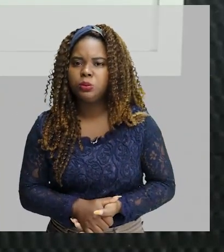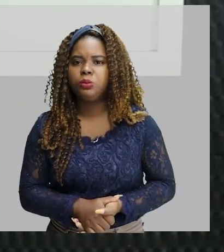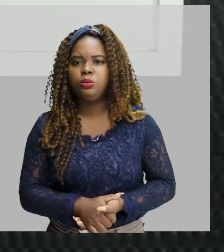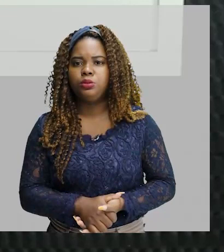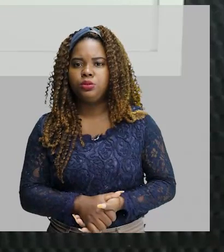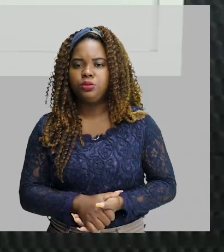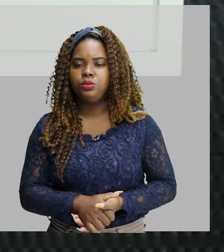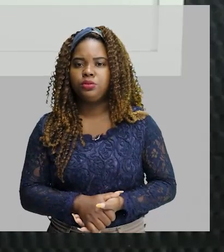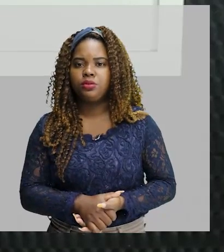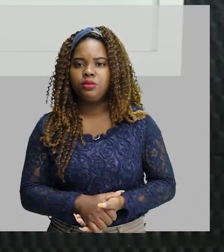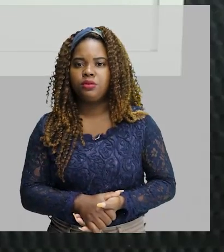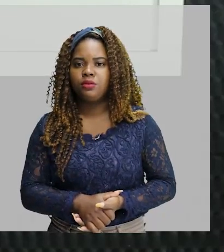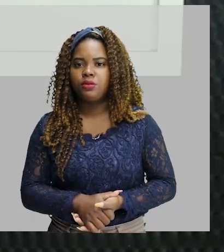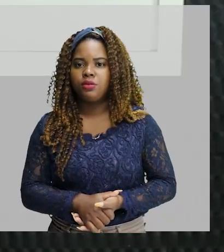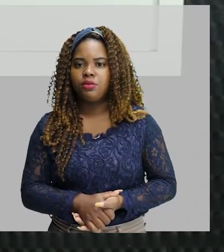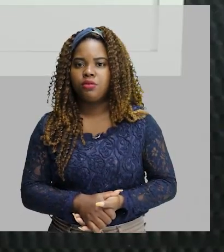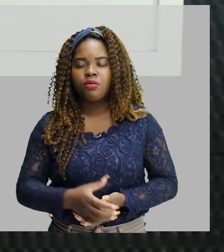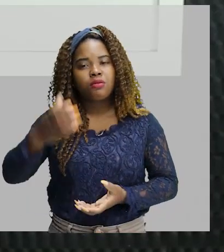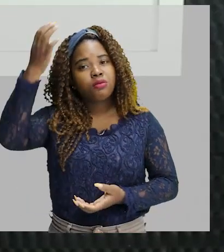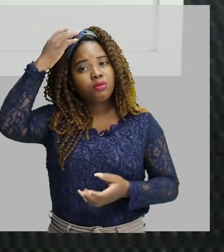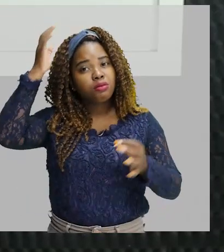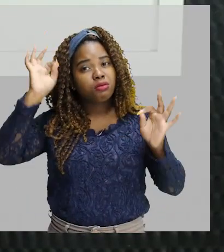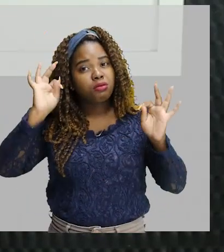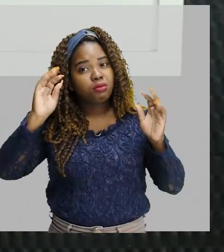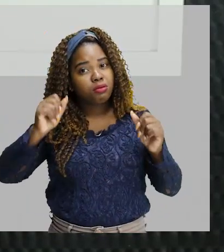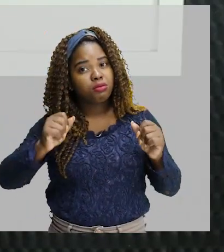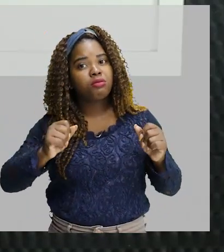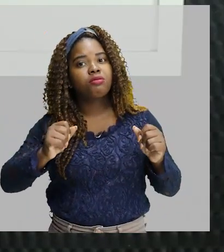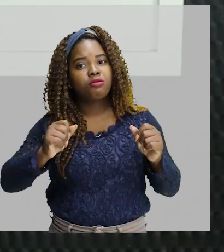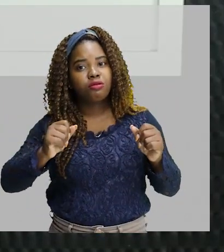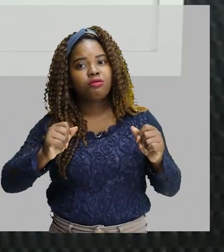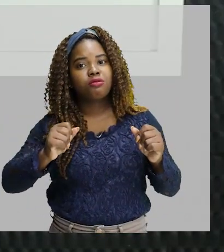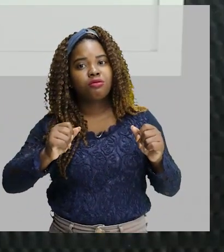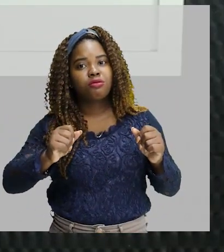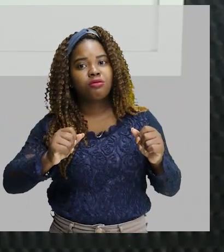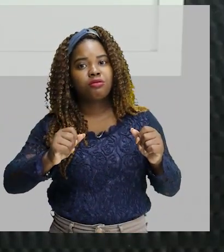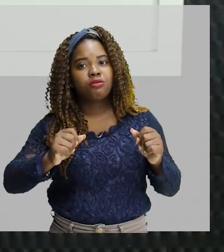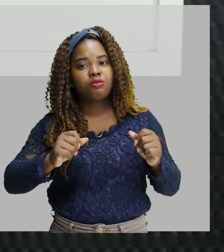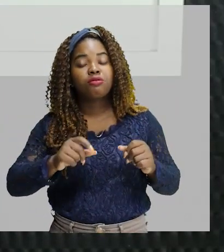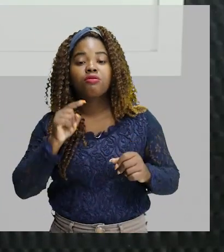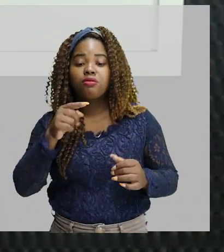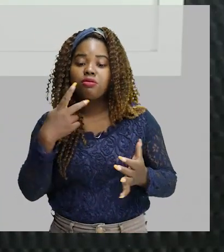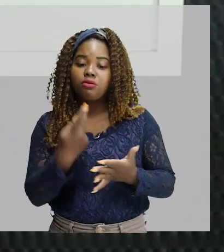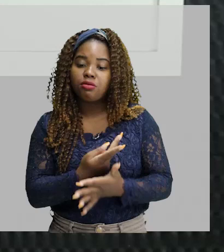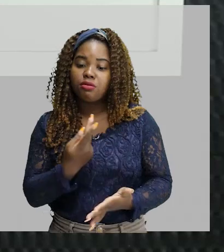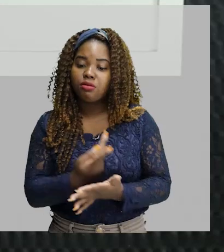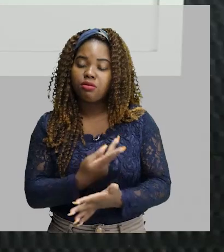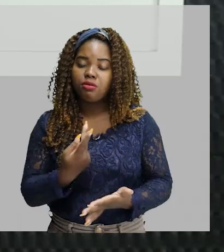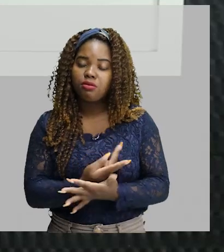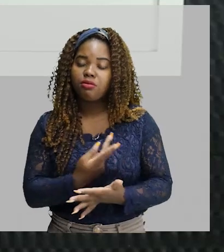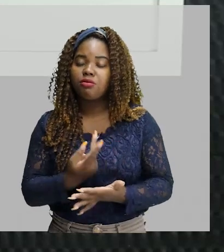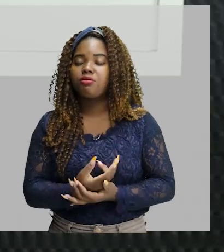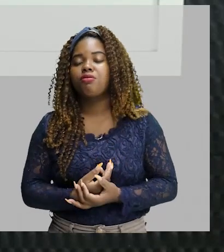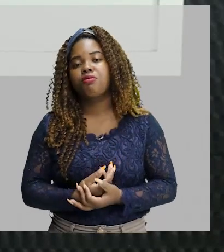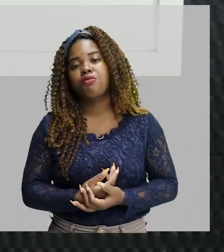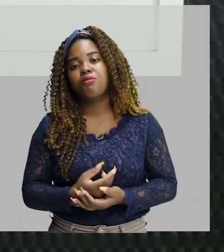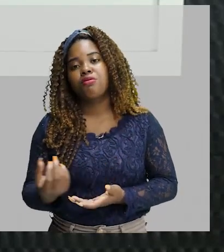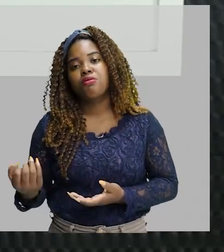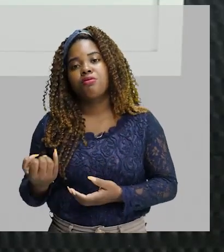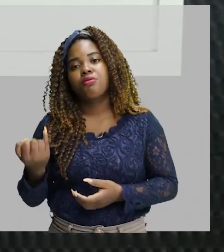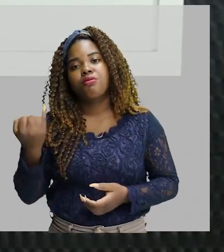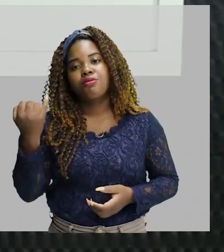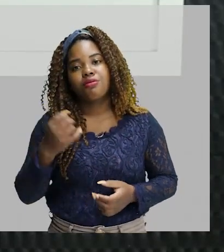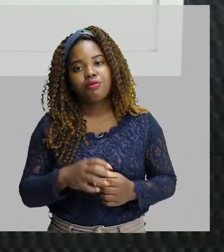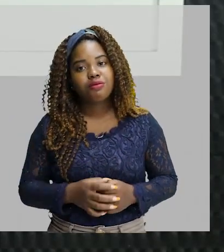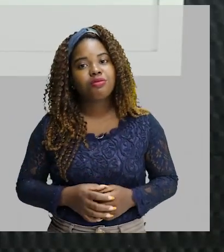si a culpa por tudo, você está agindo de má-fé, portanto. Tá? Então isso é importante